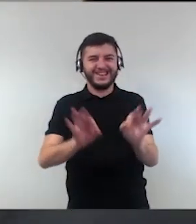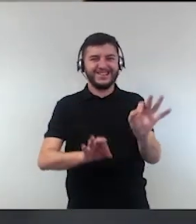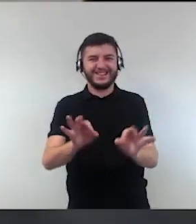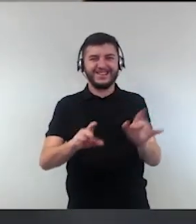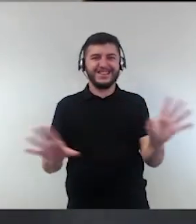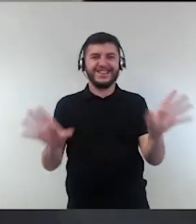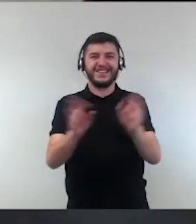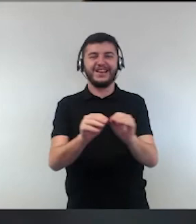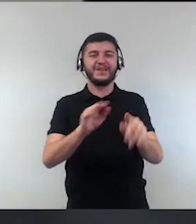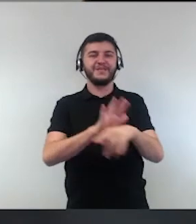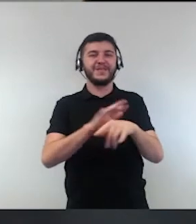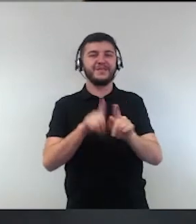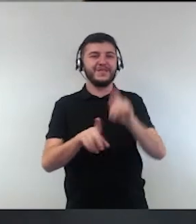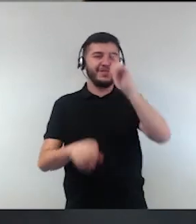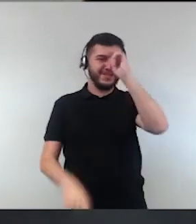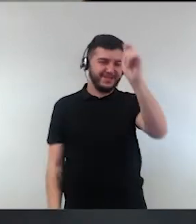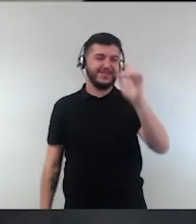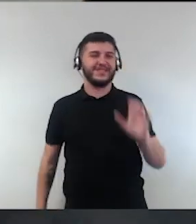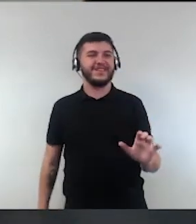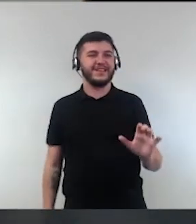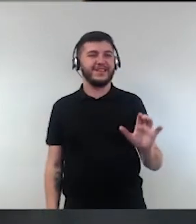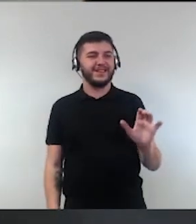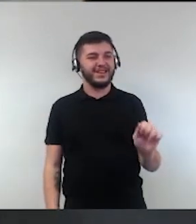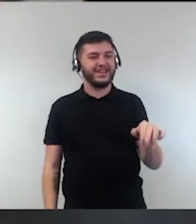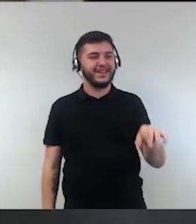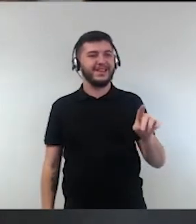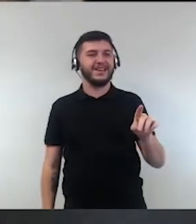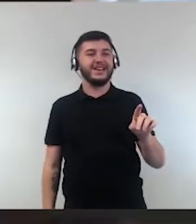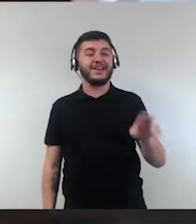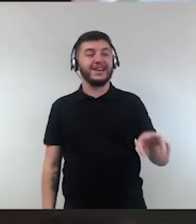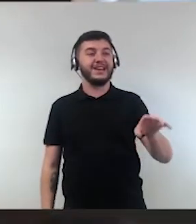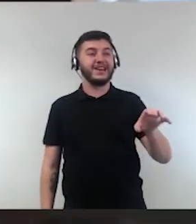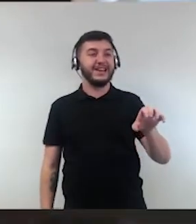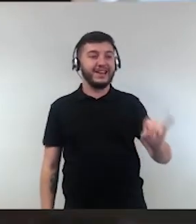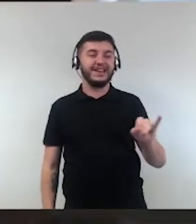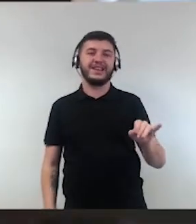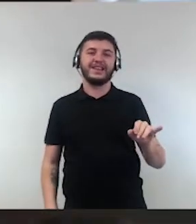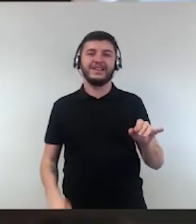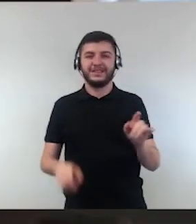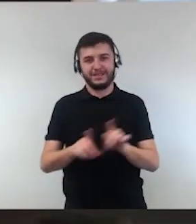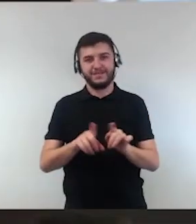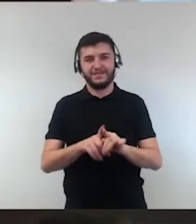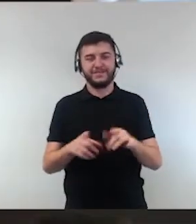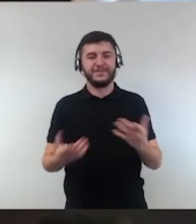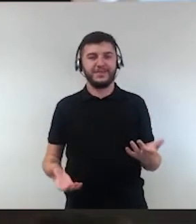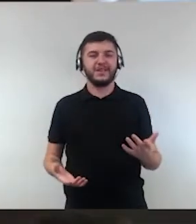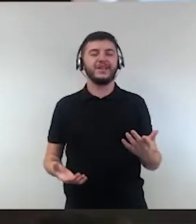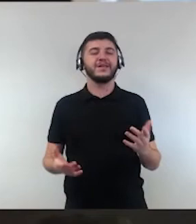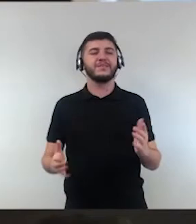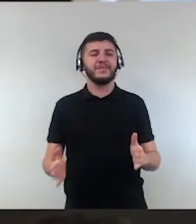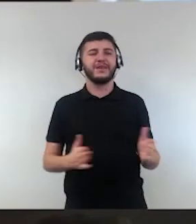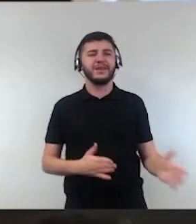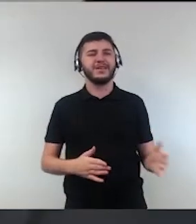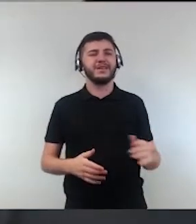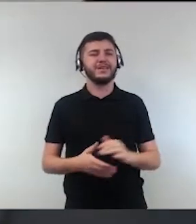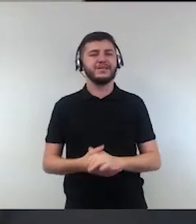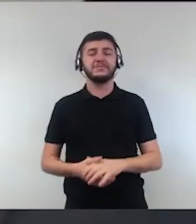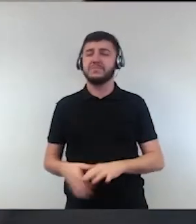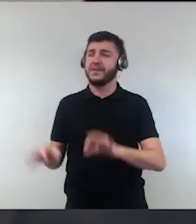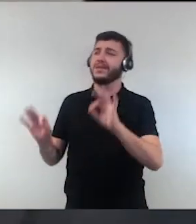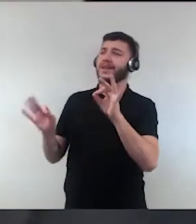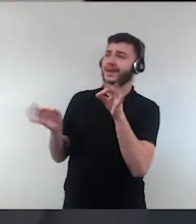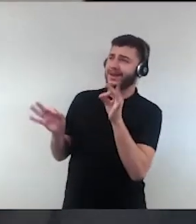Camus, né? O autor de A Peste, né? Com certeza. Primeiro...